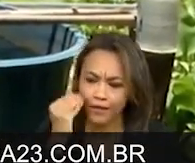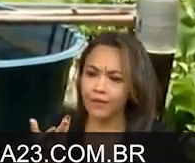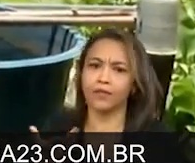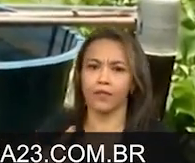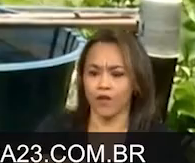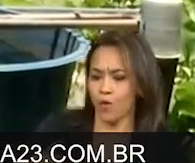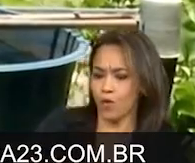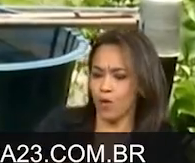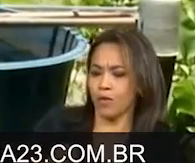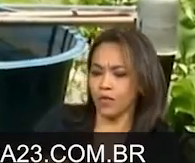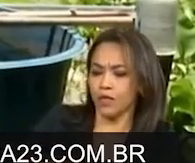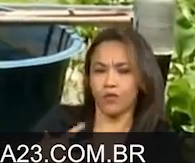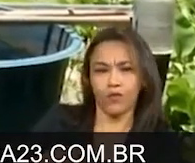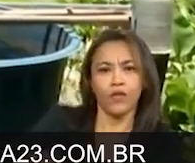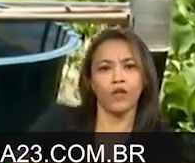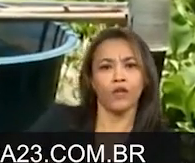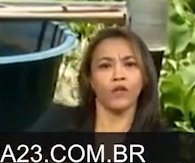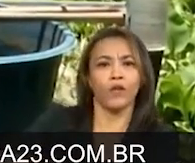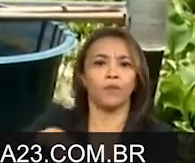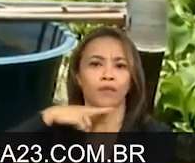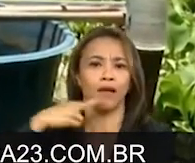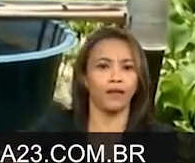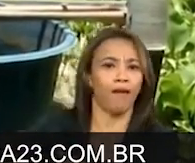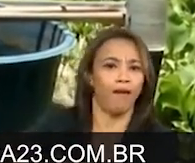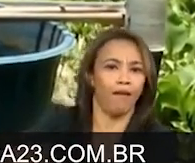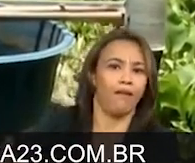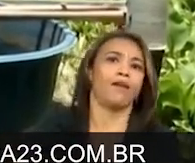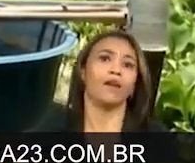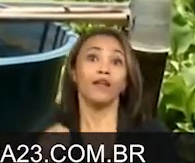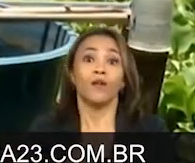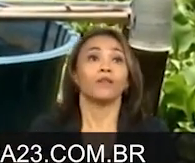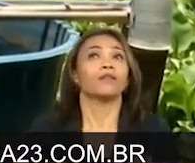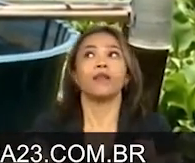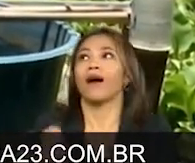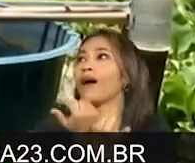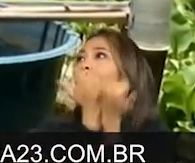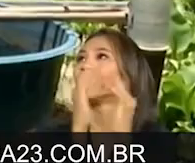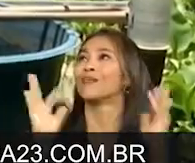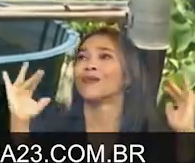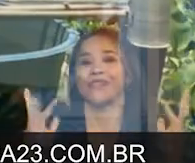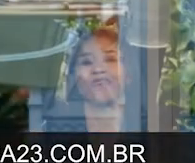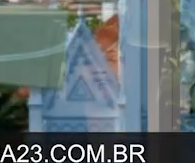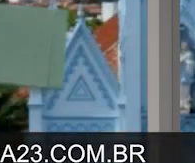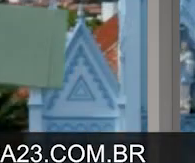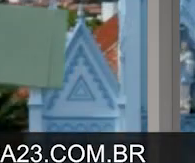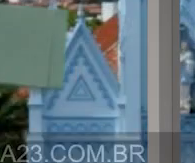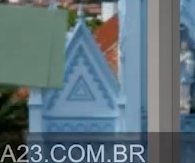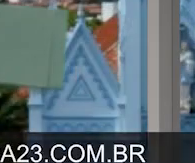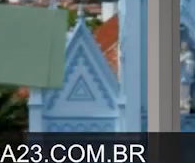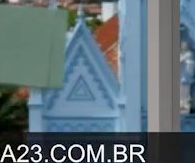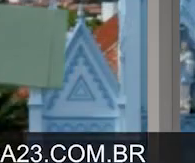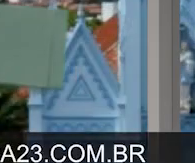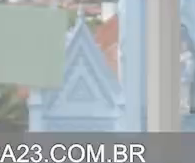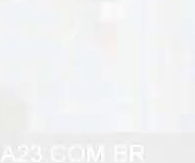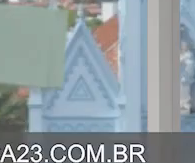nossos filhos, para os nossos netos, né? E nós aprendemos a dar à natureza que ela vai nos dar em troca novamente. Bacana,